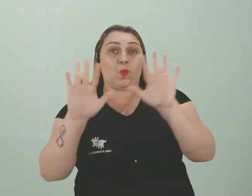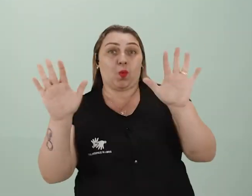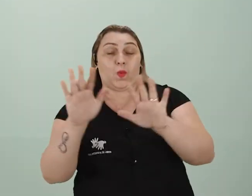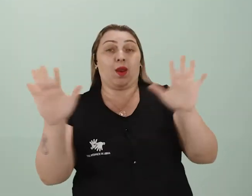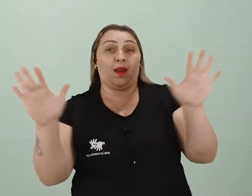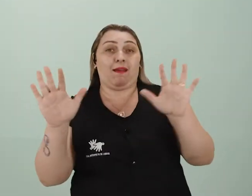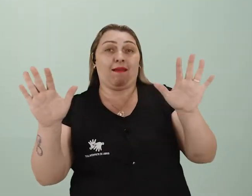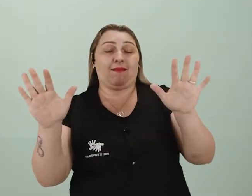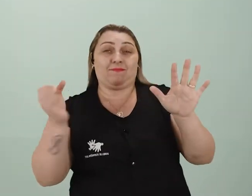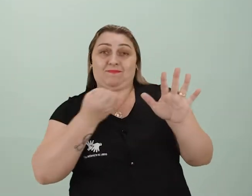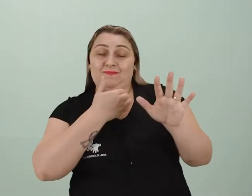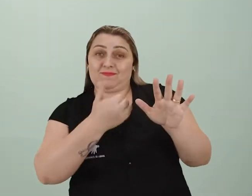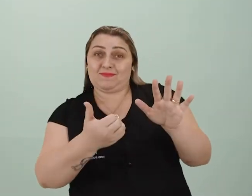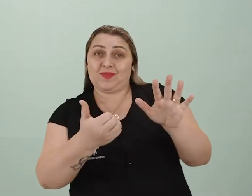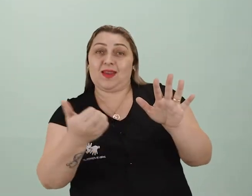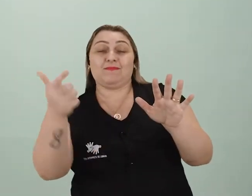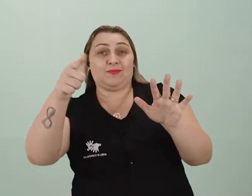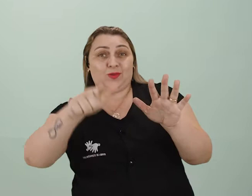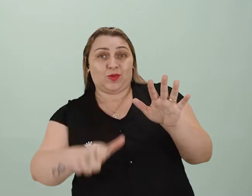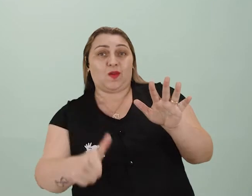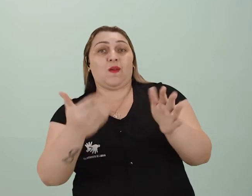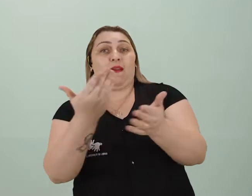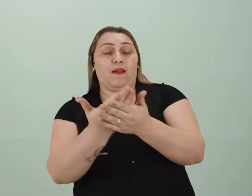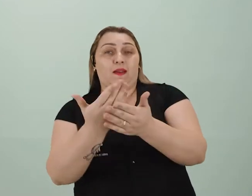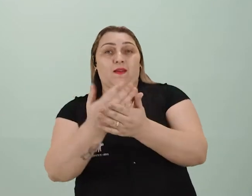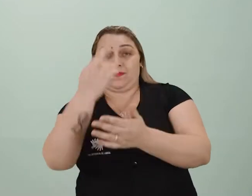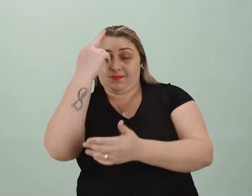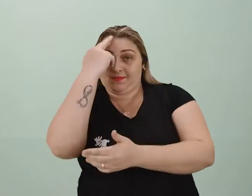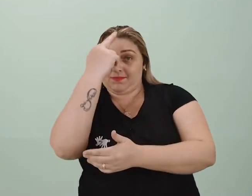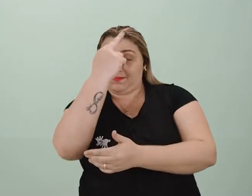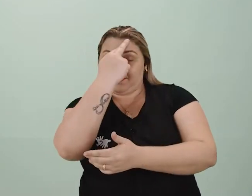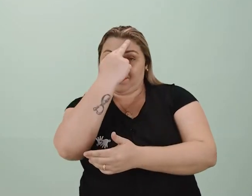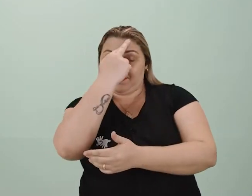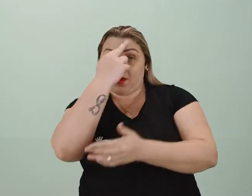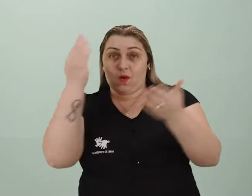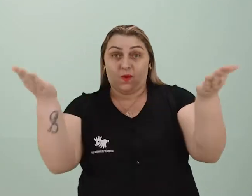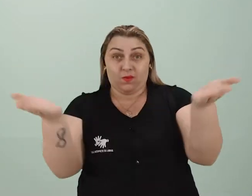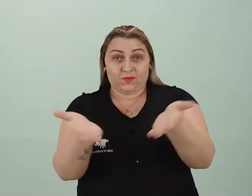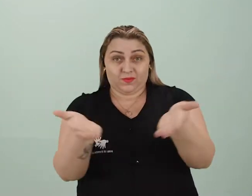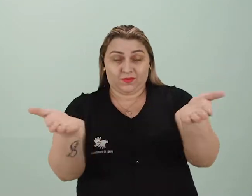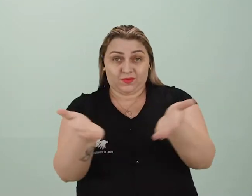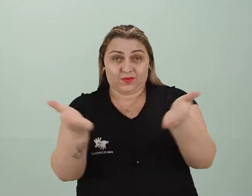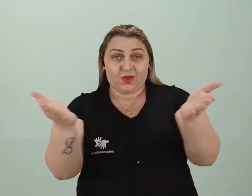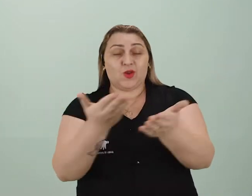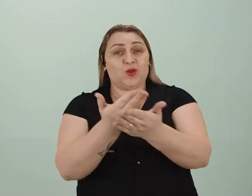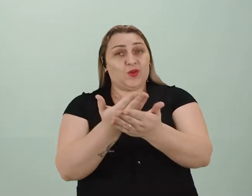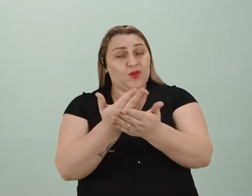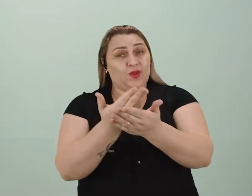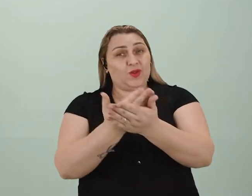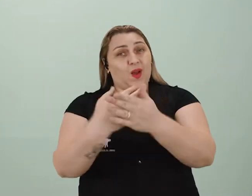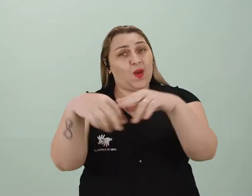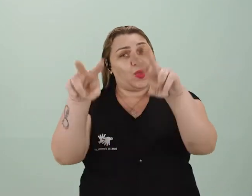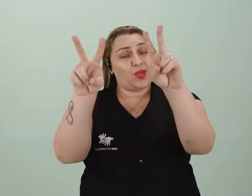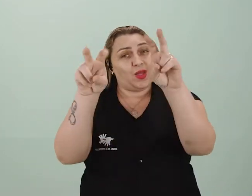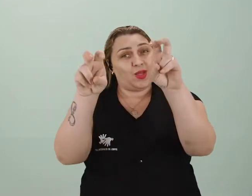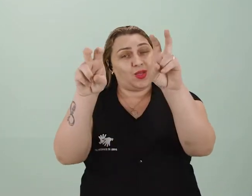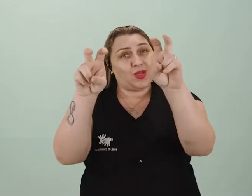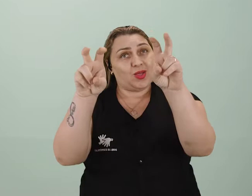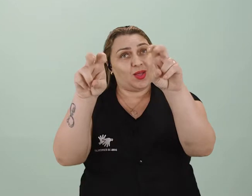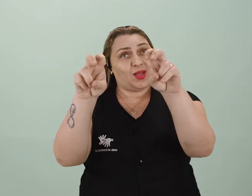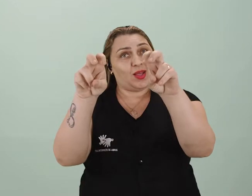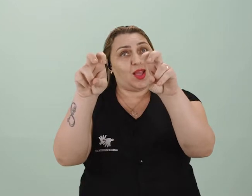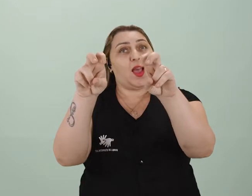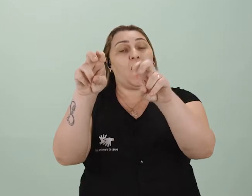Olá pessoal, estamos aqui de novo para mais uma aula de História. Hoje nós vamos estudar um pouquinho sobre o